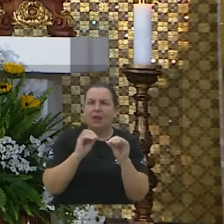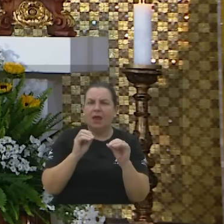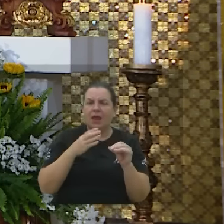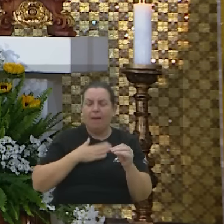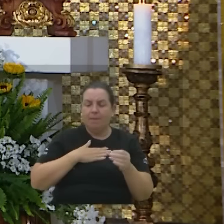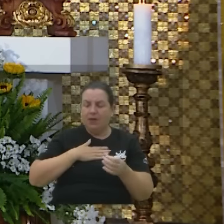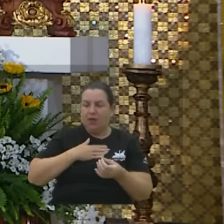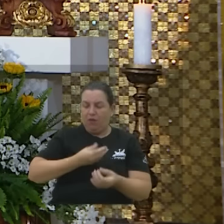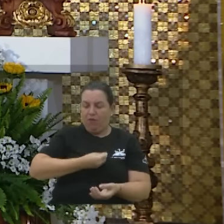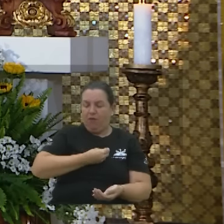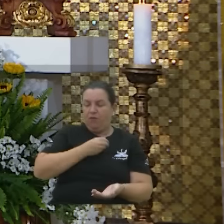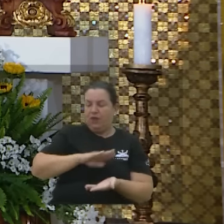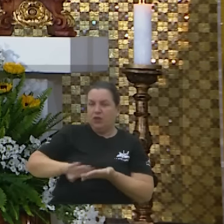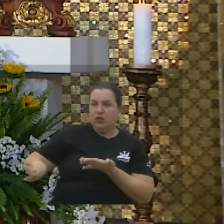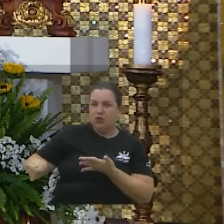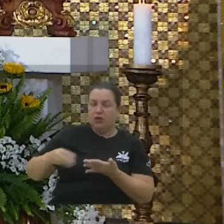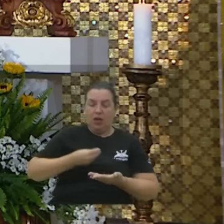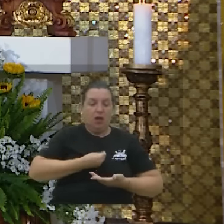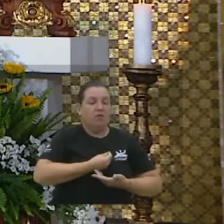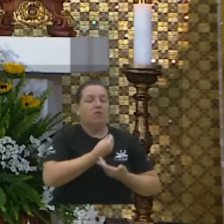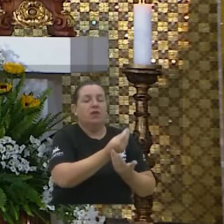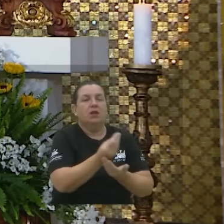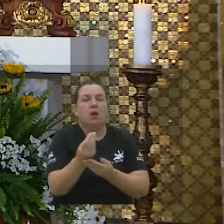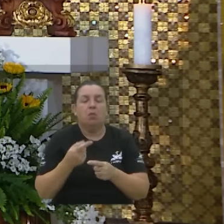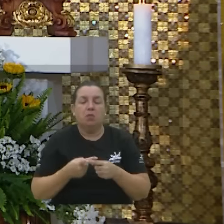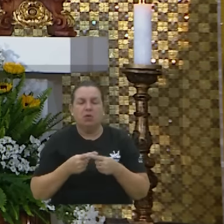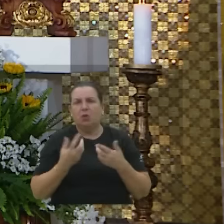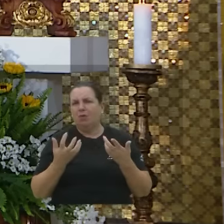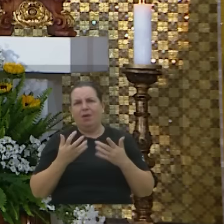vida, eu a dou por mim mesmo.